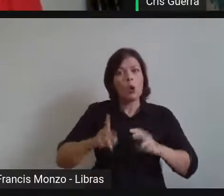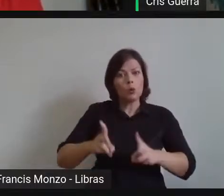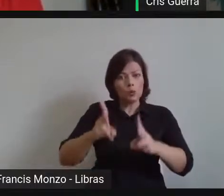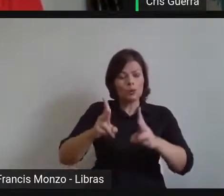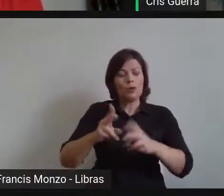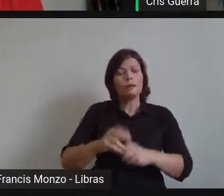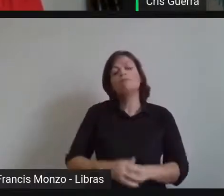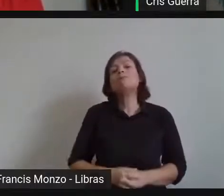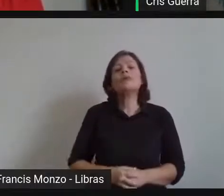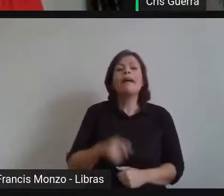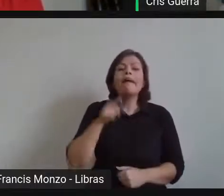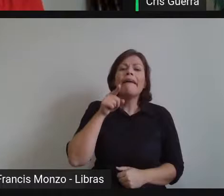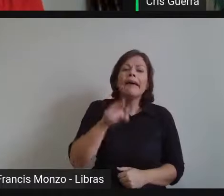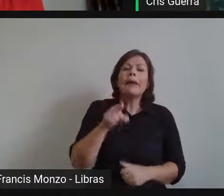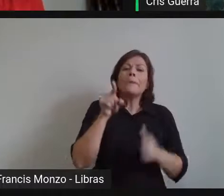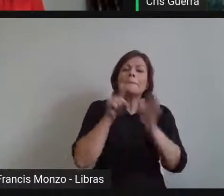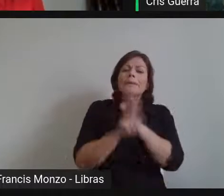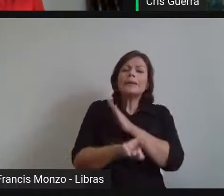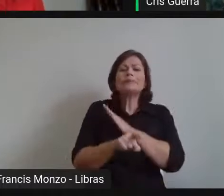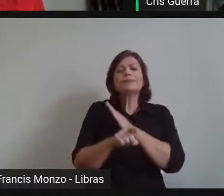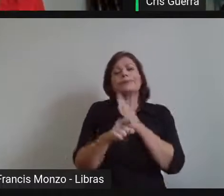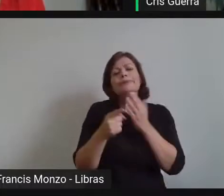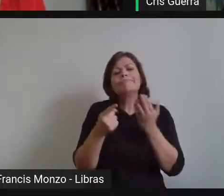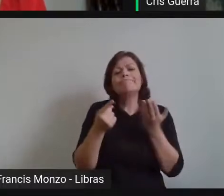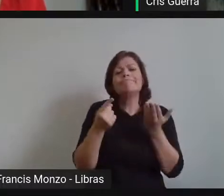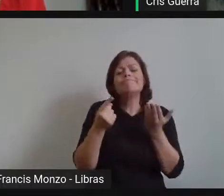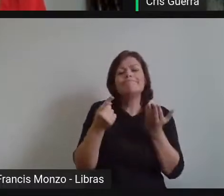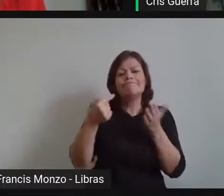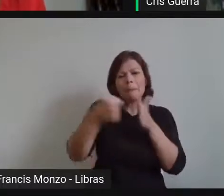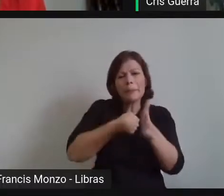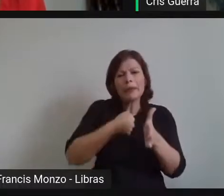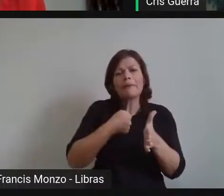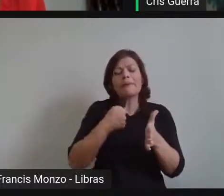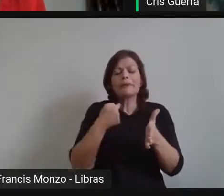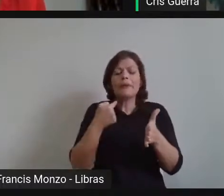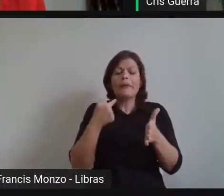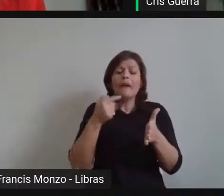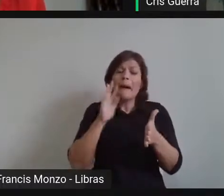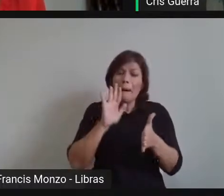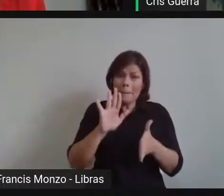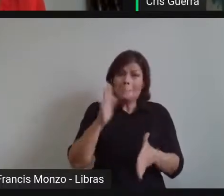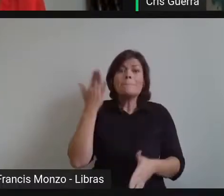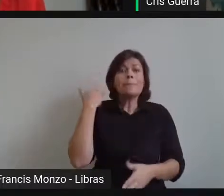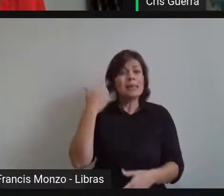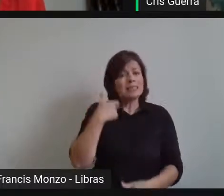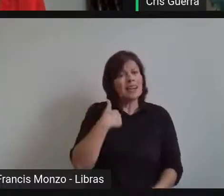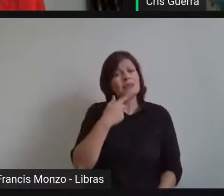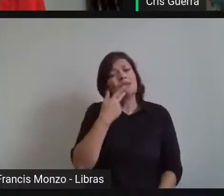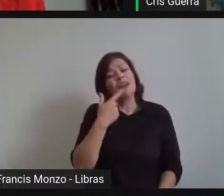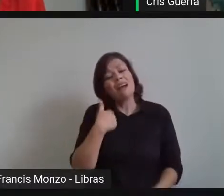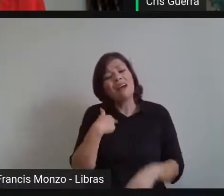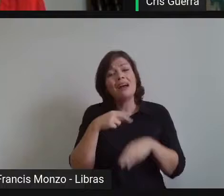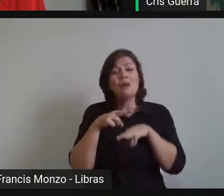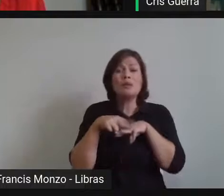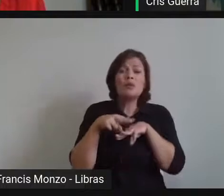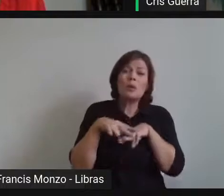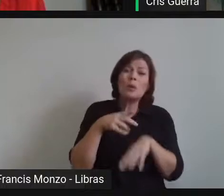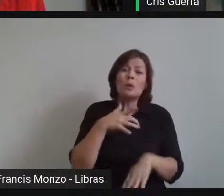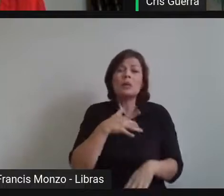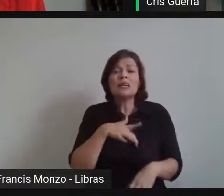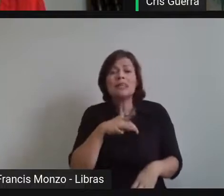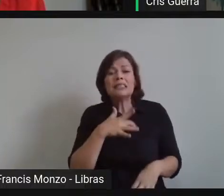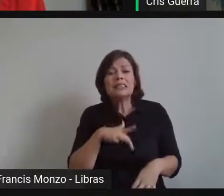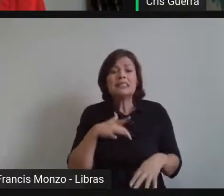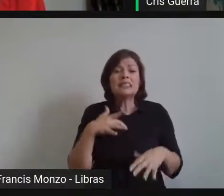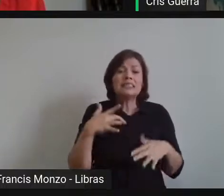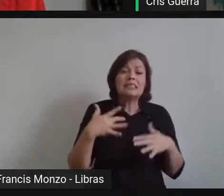vitimismo, eu acho que teve um momento que eu falava assim, ai, porque eu fiquei viúva, não sei o quê. Chegou uma hora que eu falei assim, bom, o